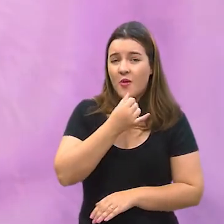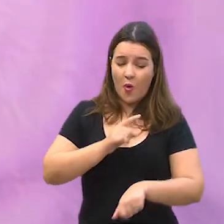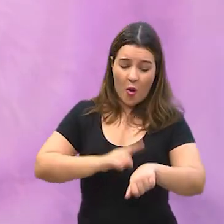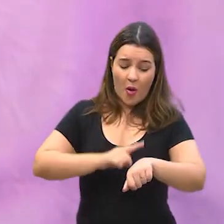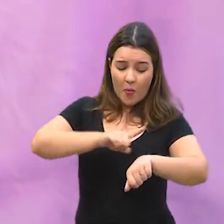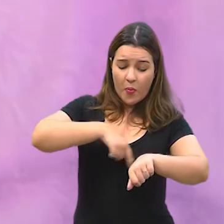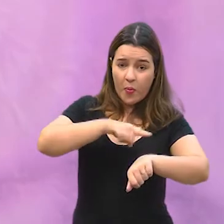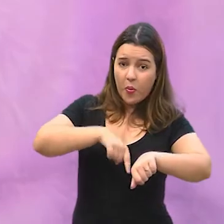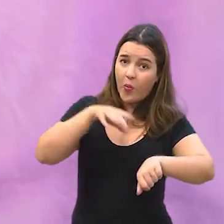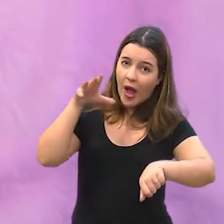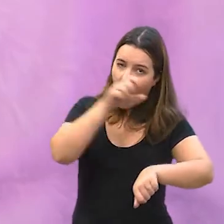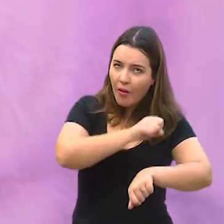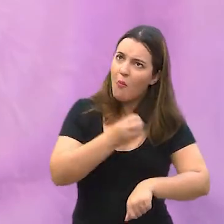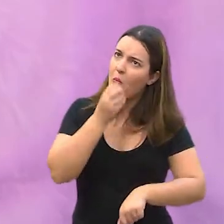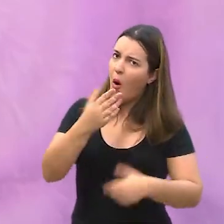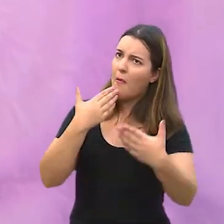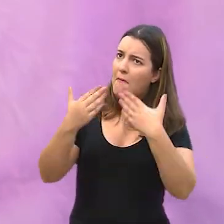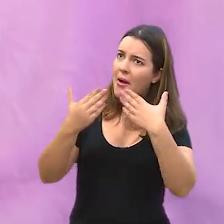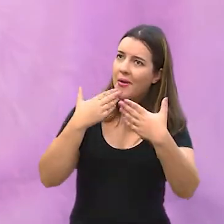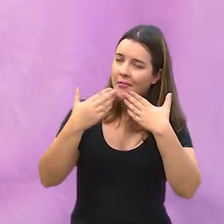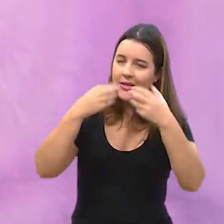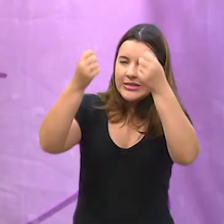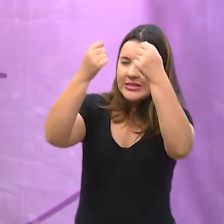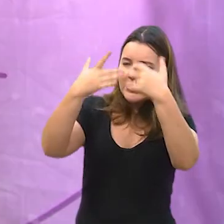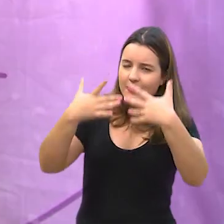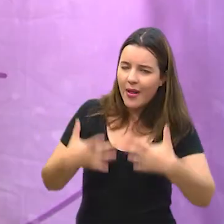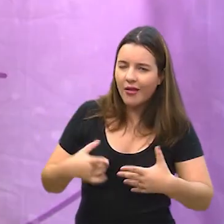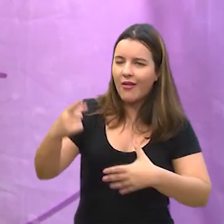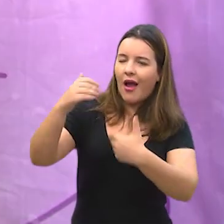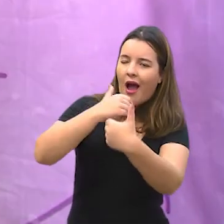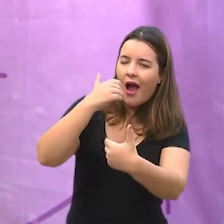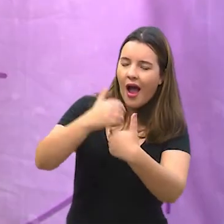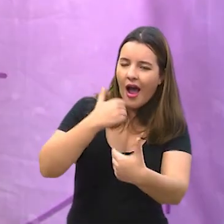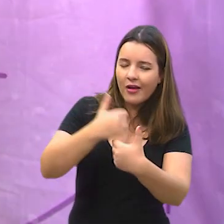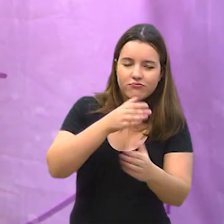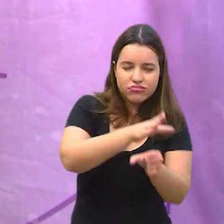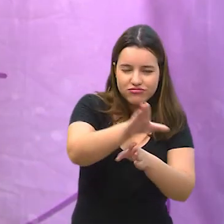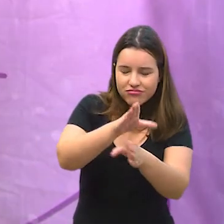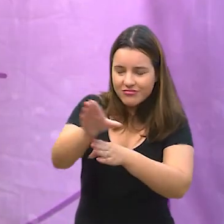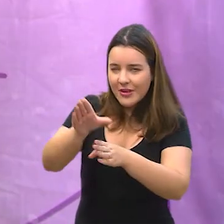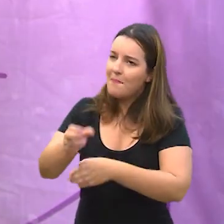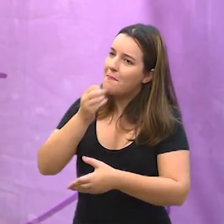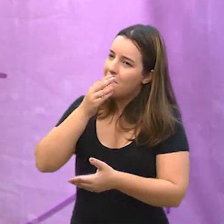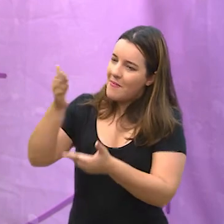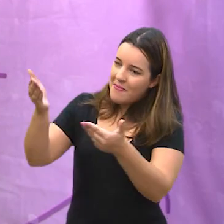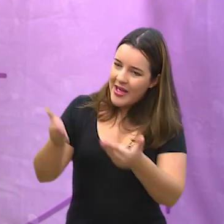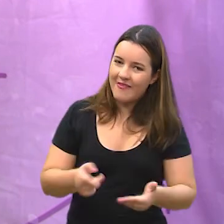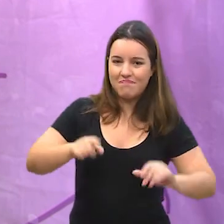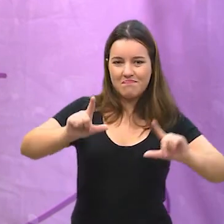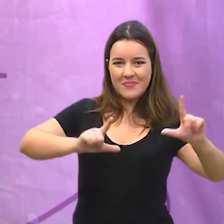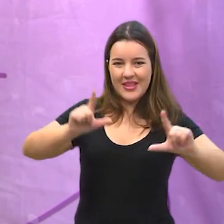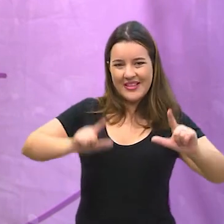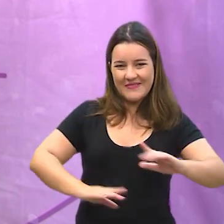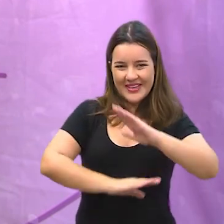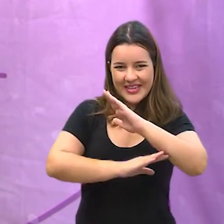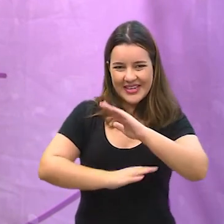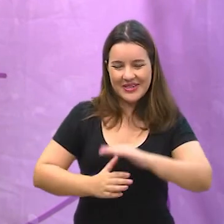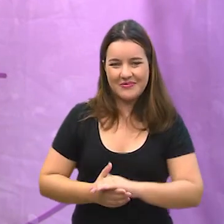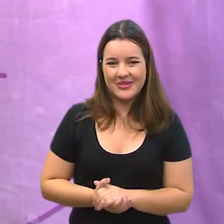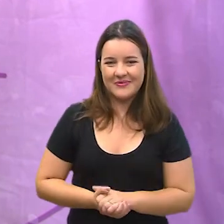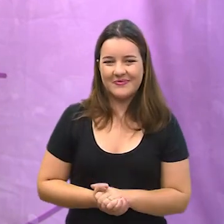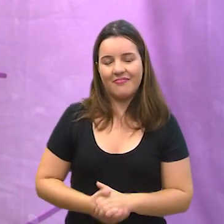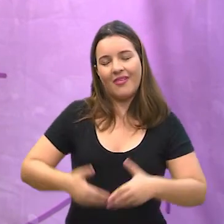tanto durante a gestação, como no momento do parto, e também na amamentação. Só que a gente tem medidas, né, conhece todas as